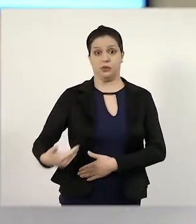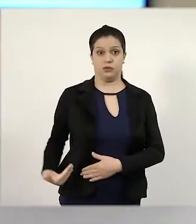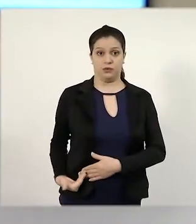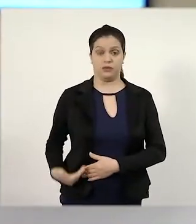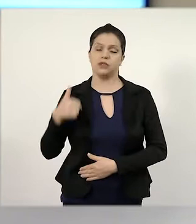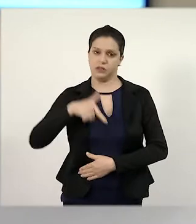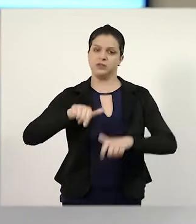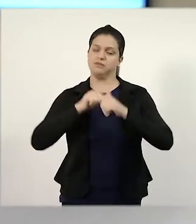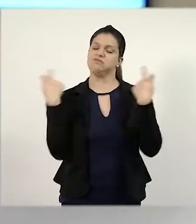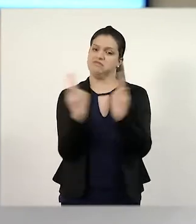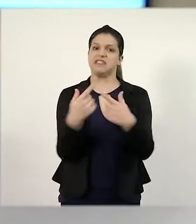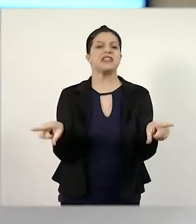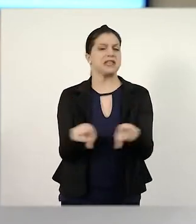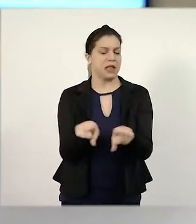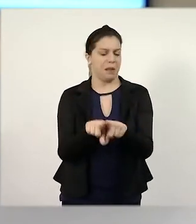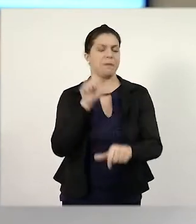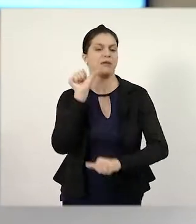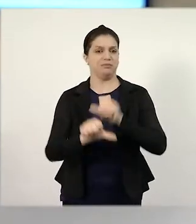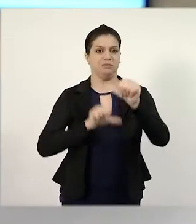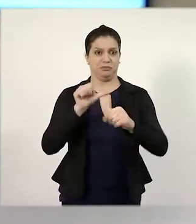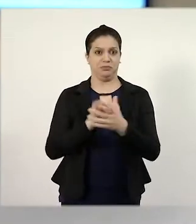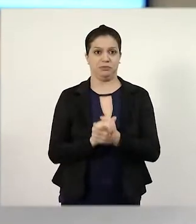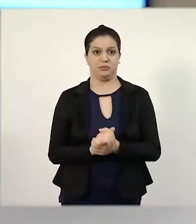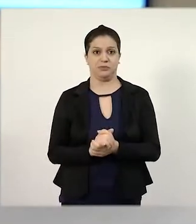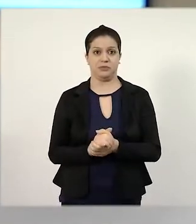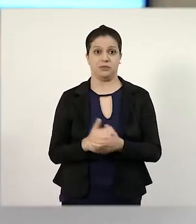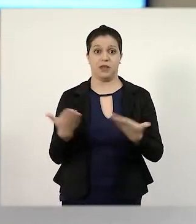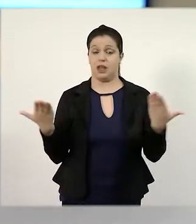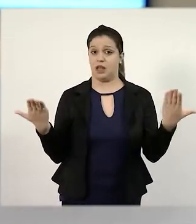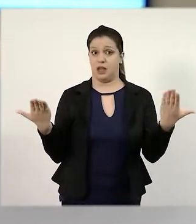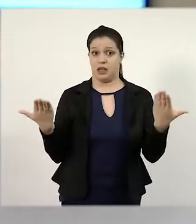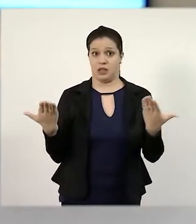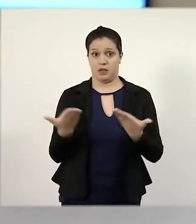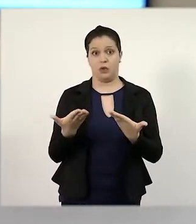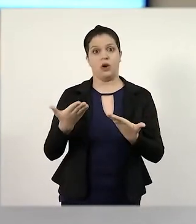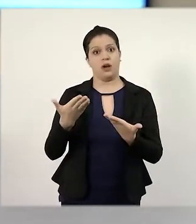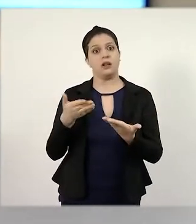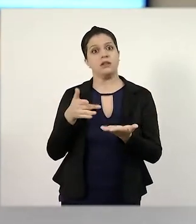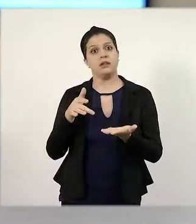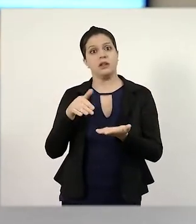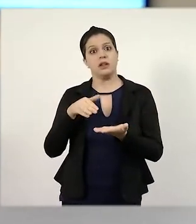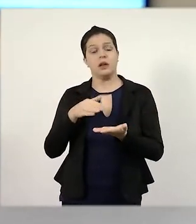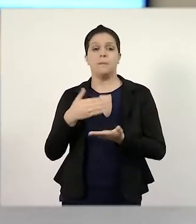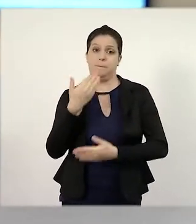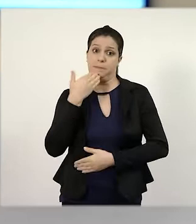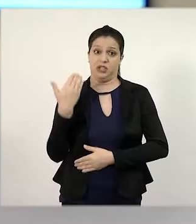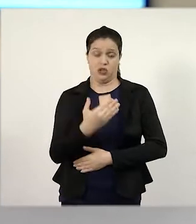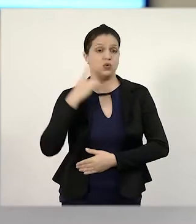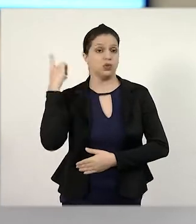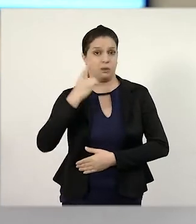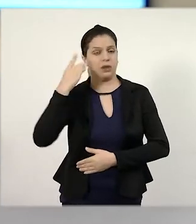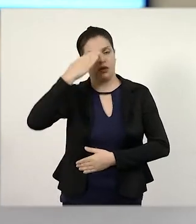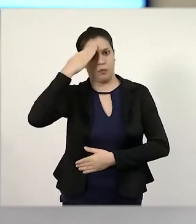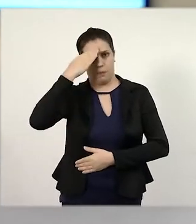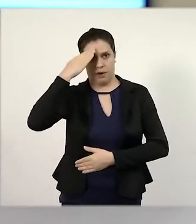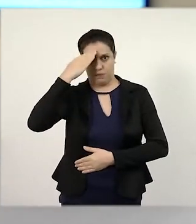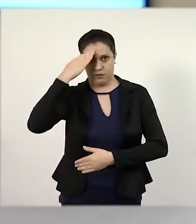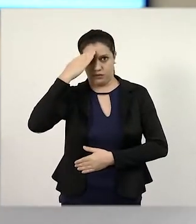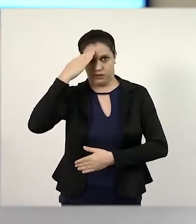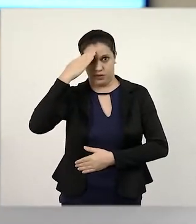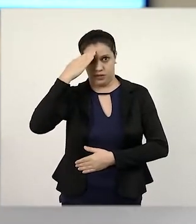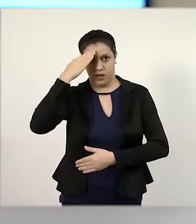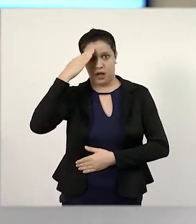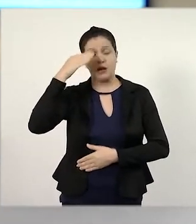A liderança do governo na casa também mudou. Sai o deputado Barbosinha a pedido do mesmo